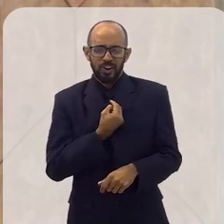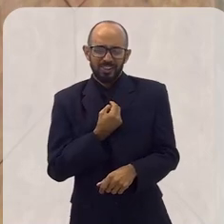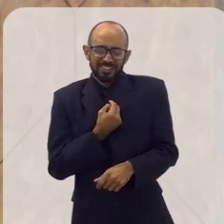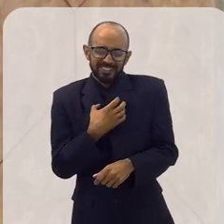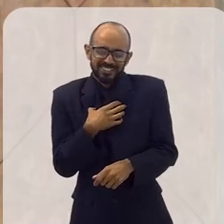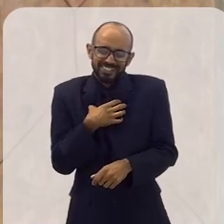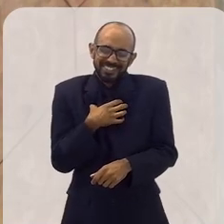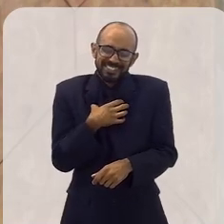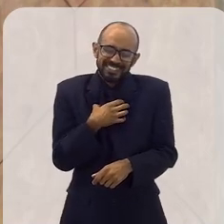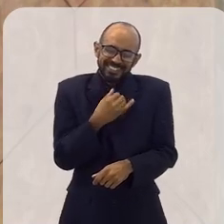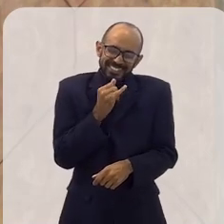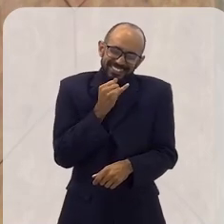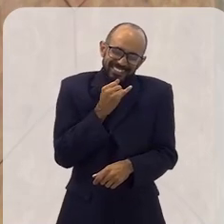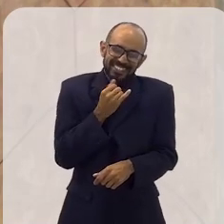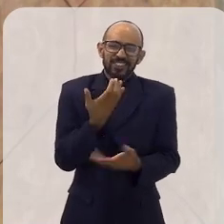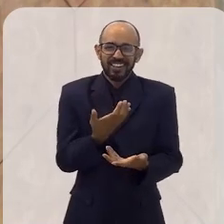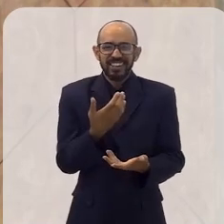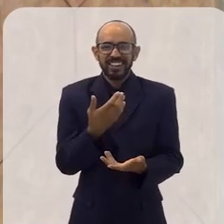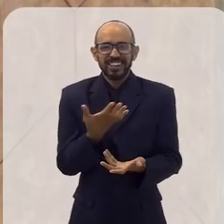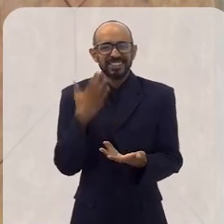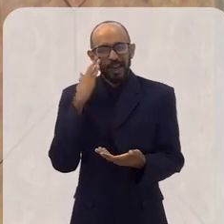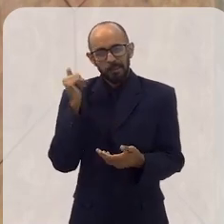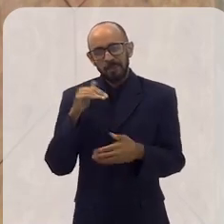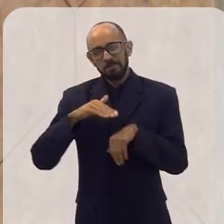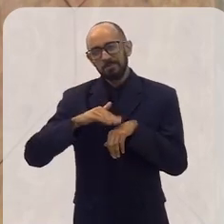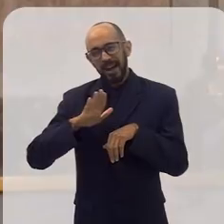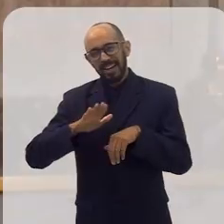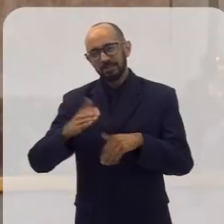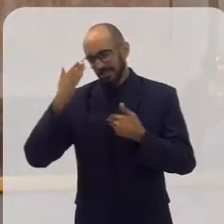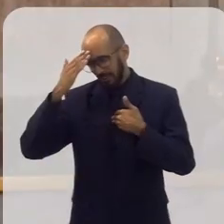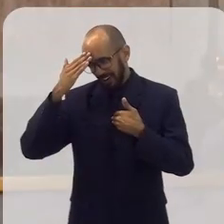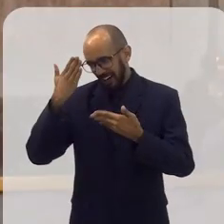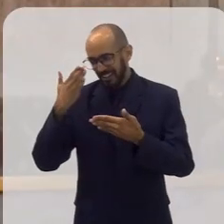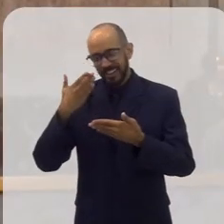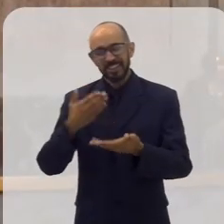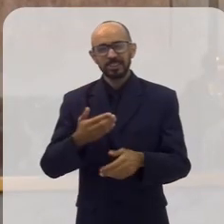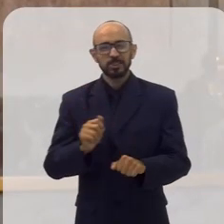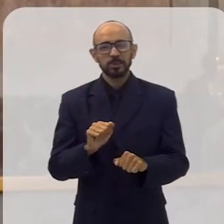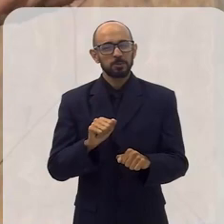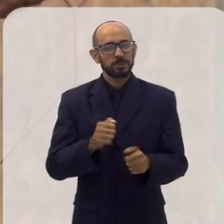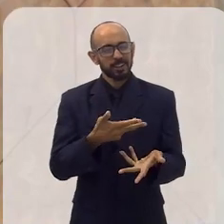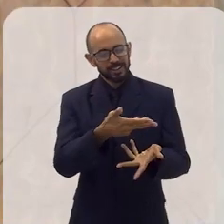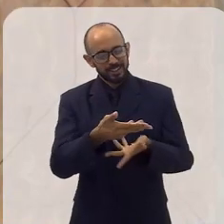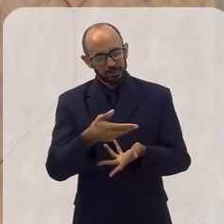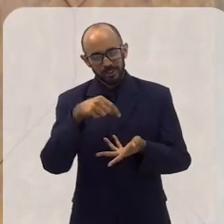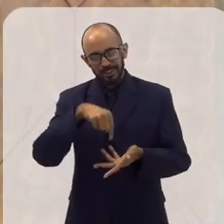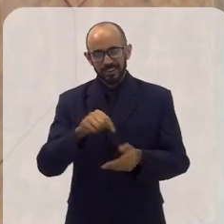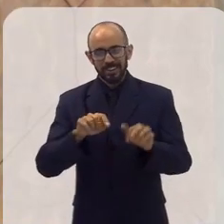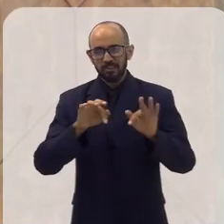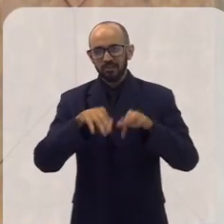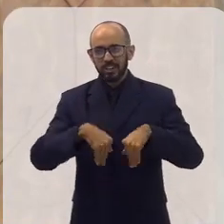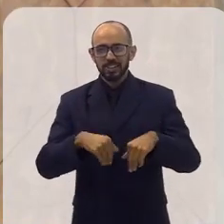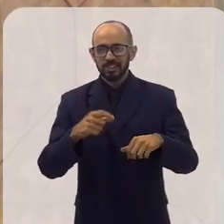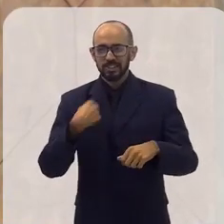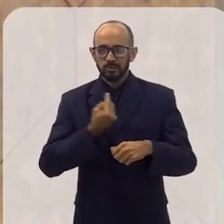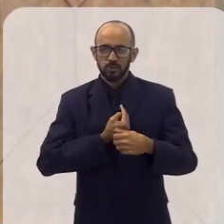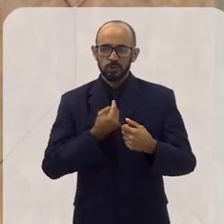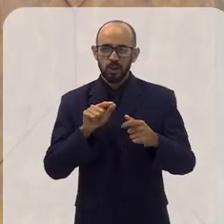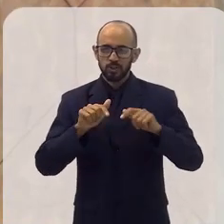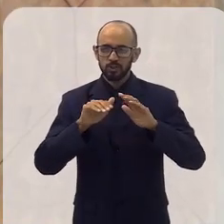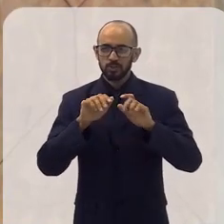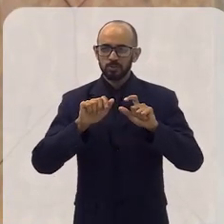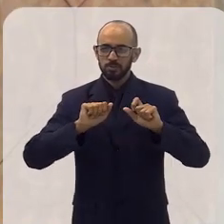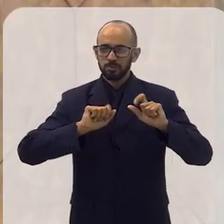ficamos tristes. Eu queria ouvir um pouco mais sobre isso, mas agradeço o senhor por ter nos recebido aqui. E encerramos o